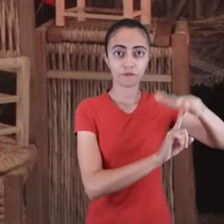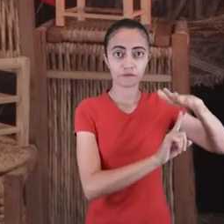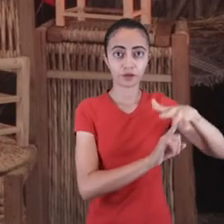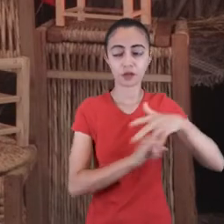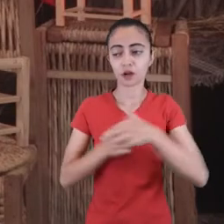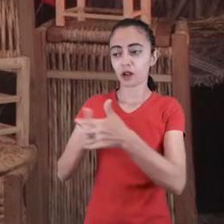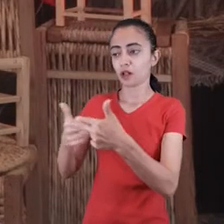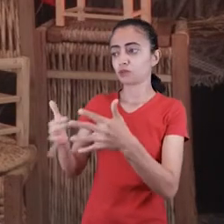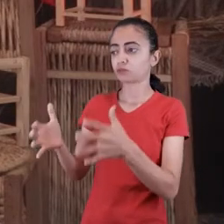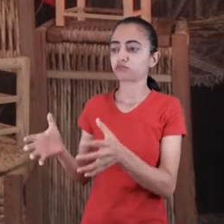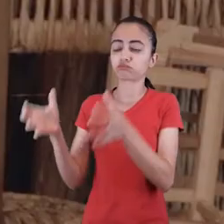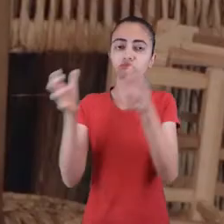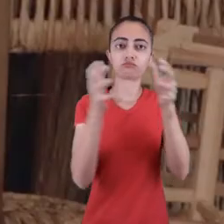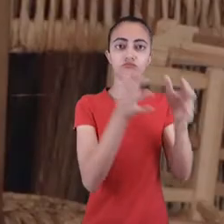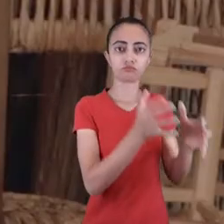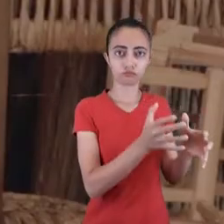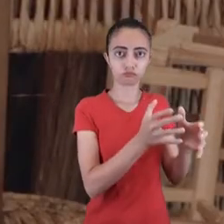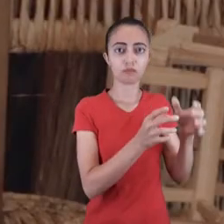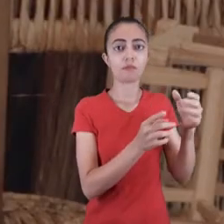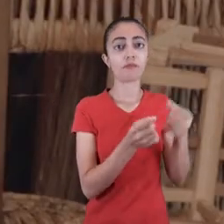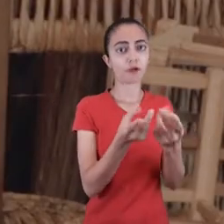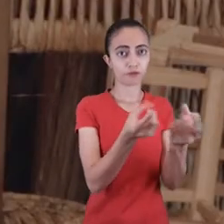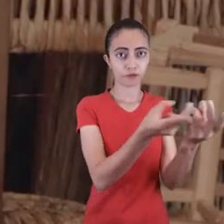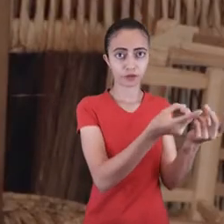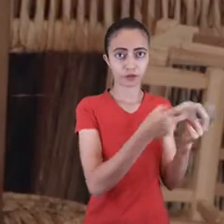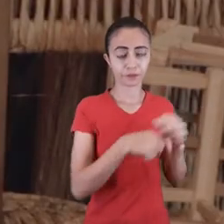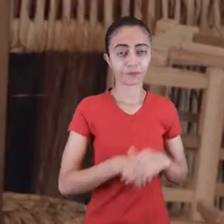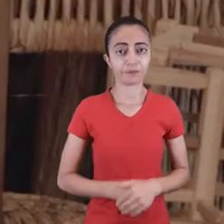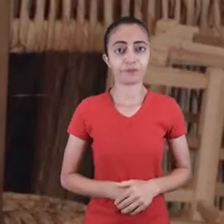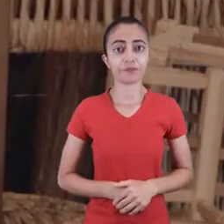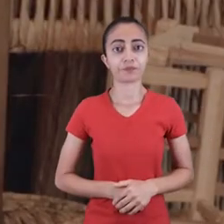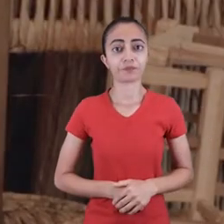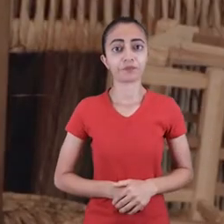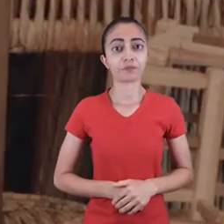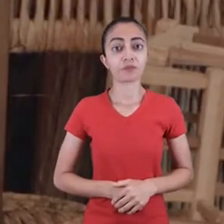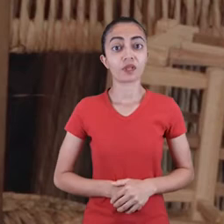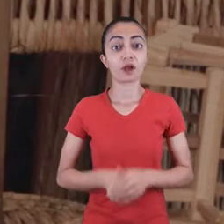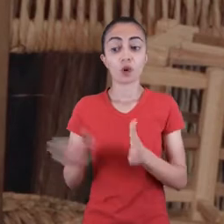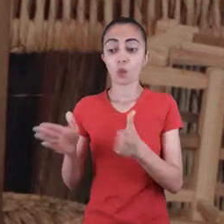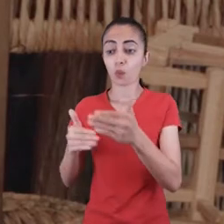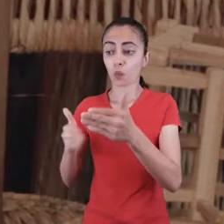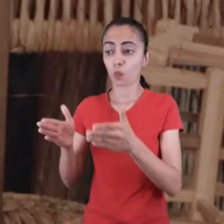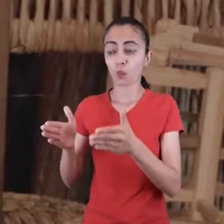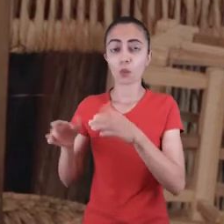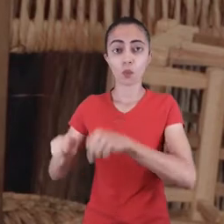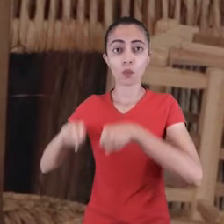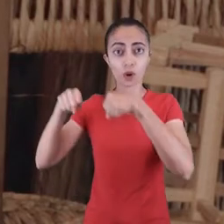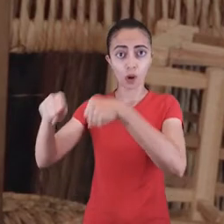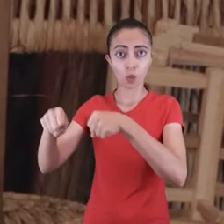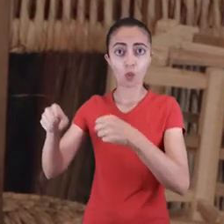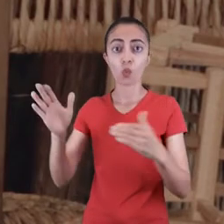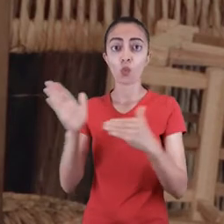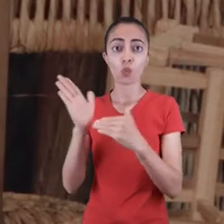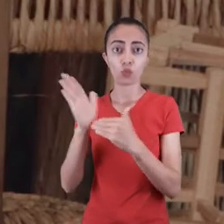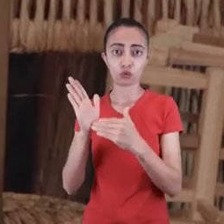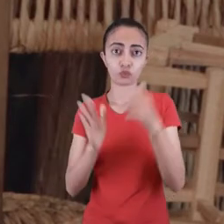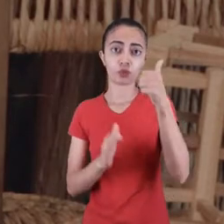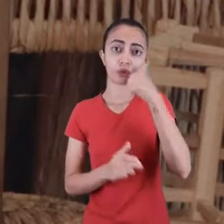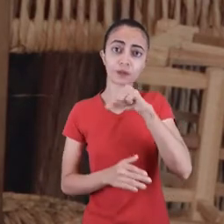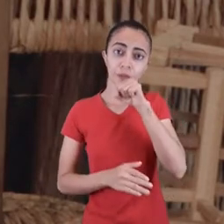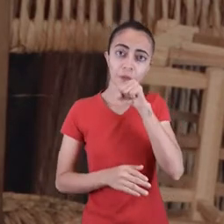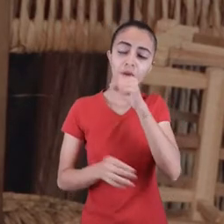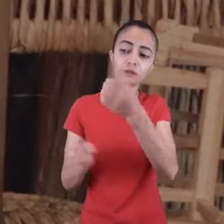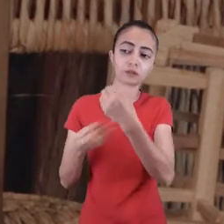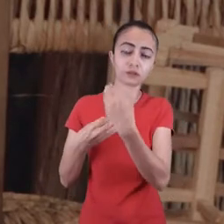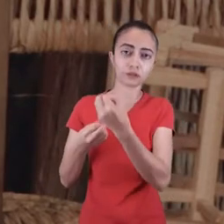as mercadorias para vender. Esse é o baú, foi o último que ela me ensinou, foi esse aqui. Que o primeiro foi as